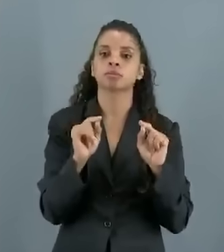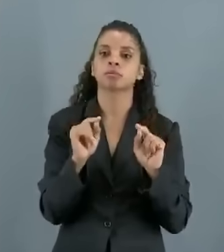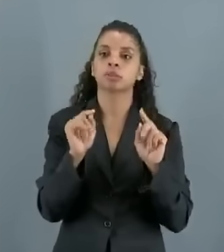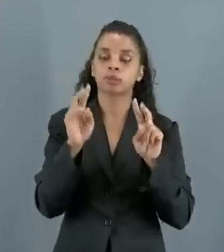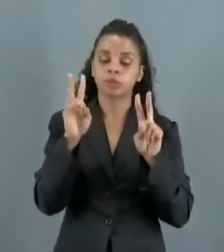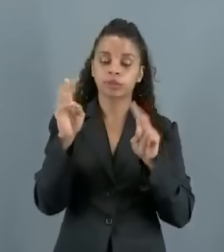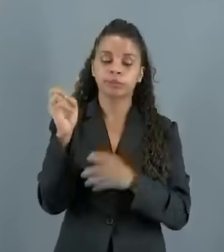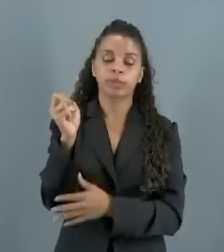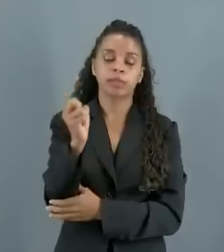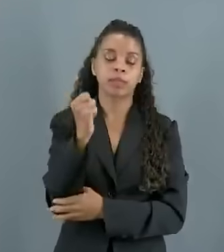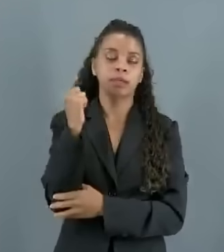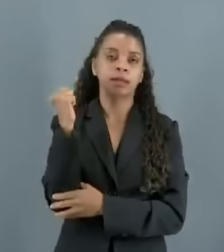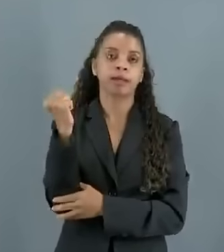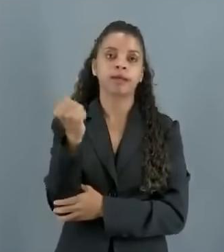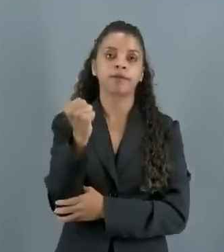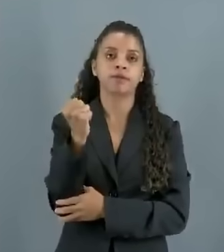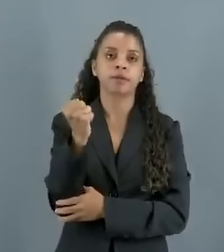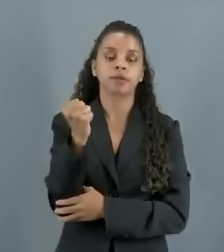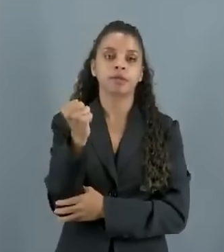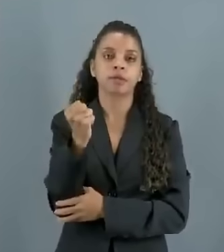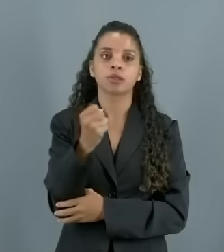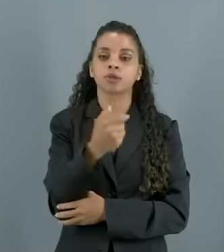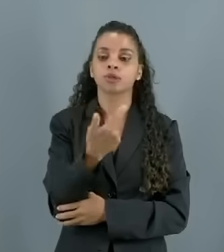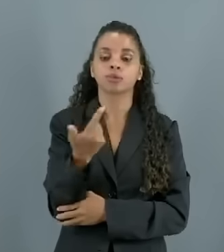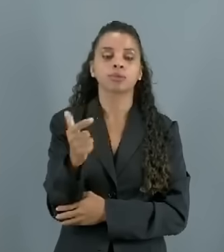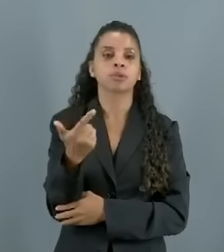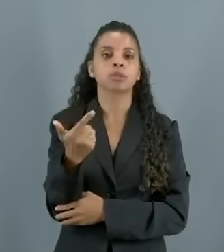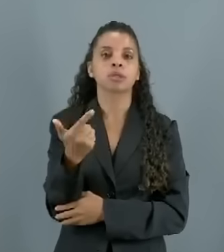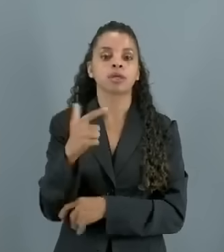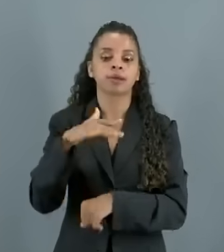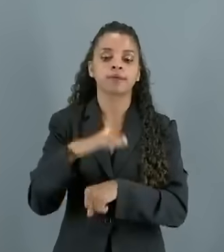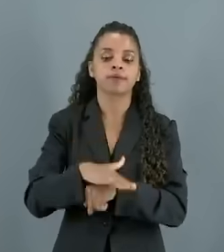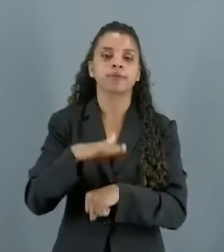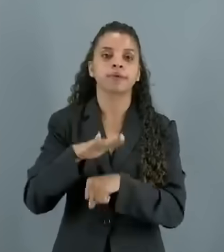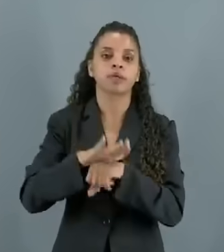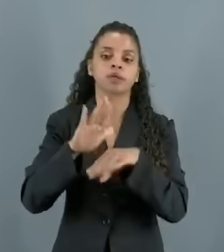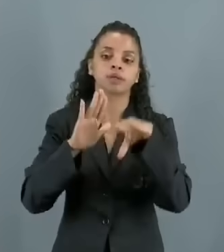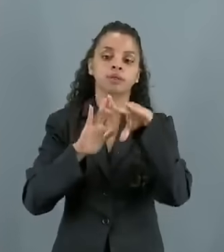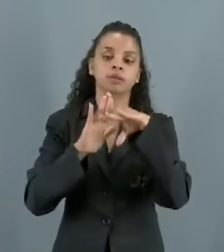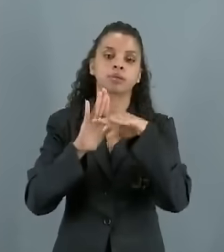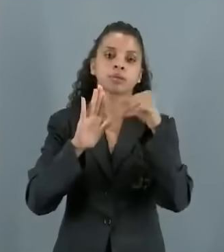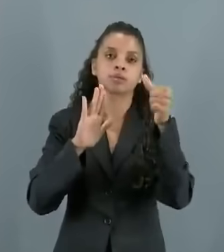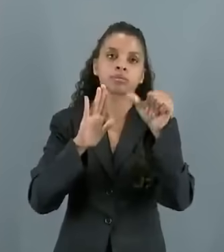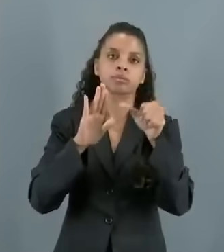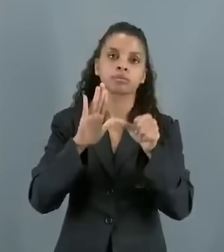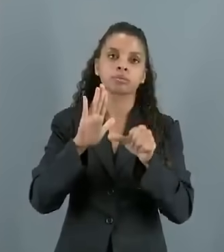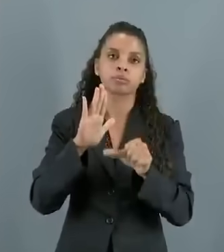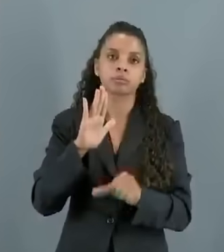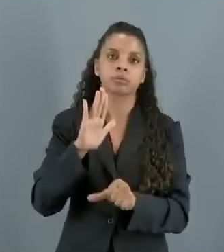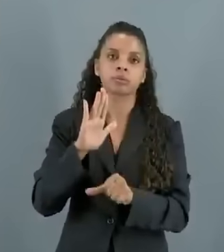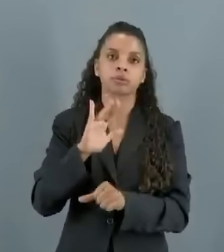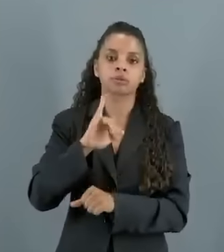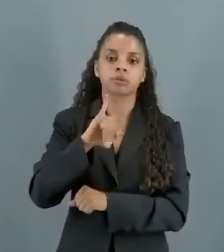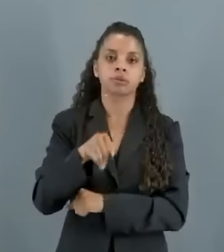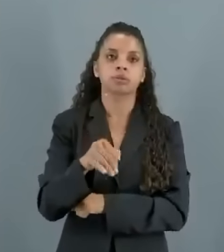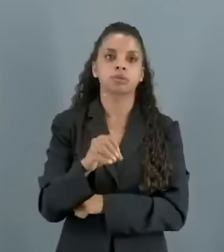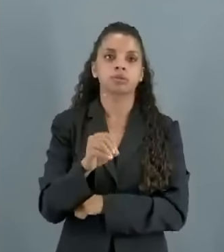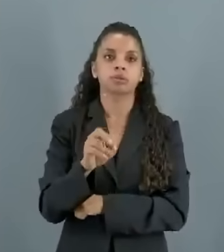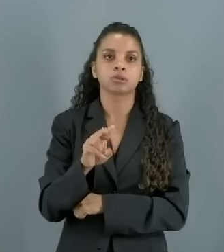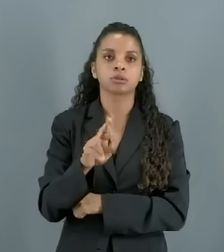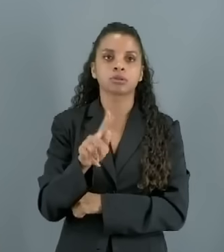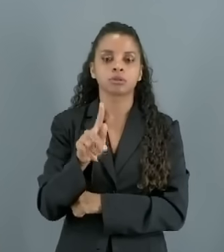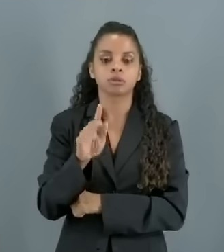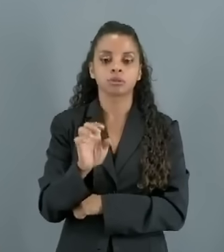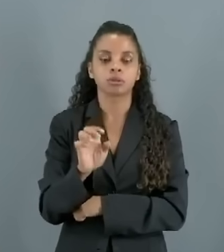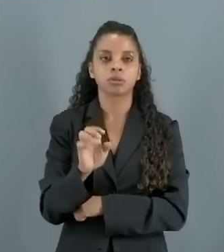gravidade não tenha passado pelo crivo, pelo olhar do senhor Jorge Messias, que já foi convidado para vir aqui.